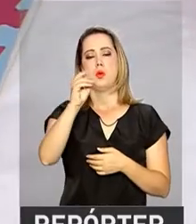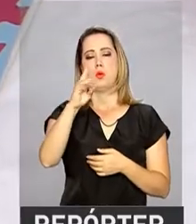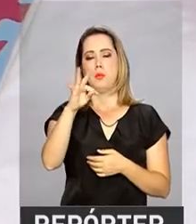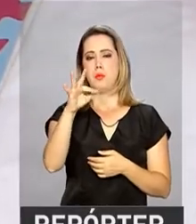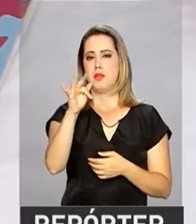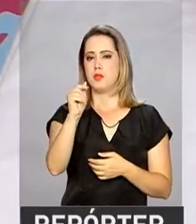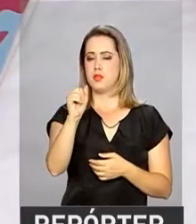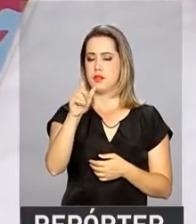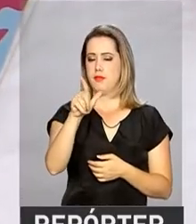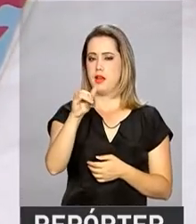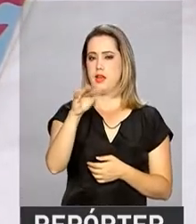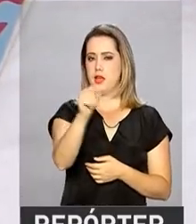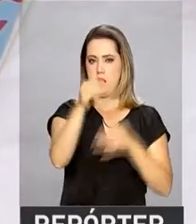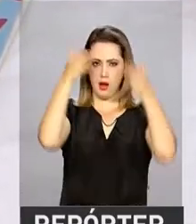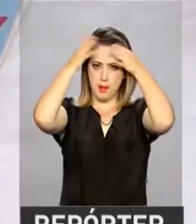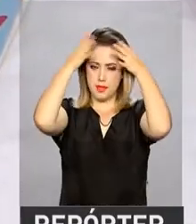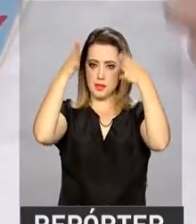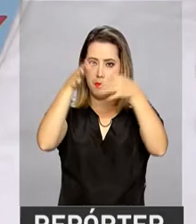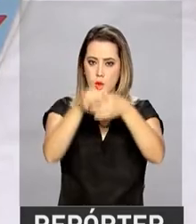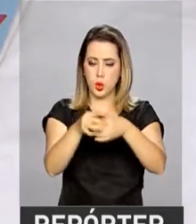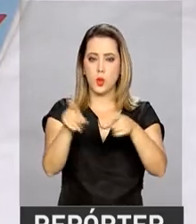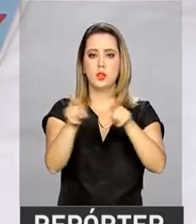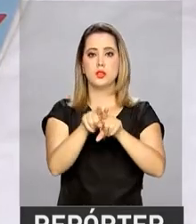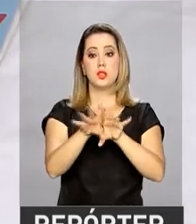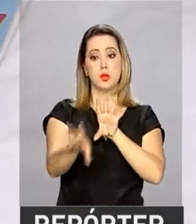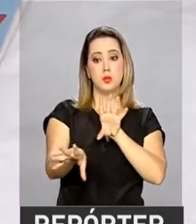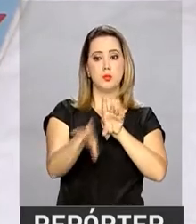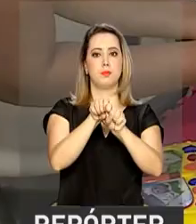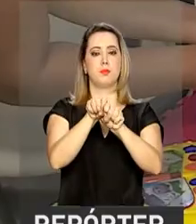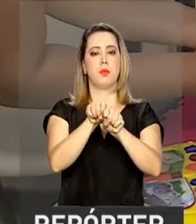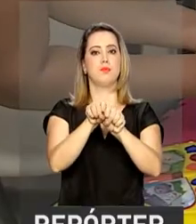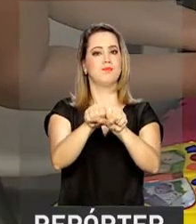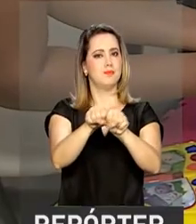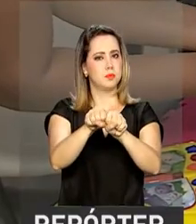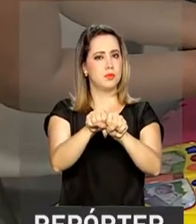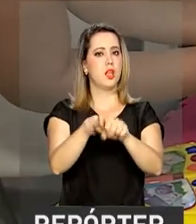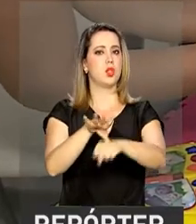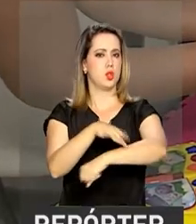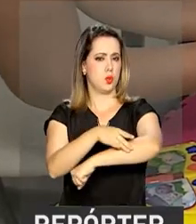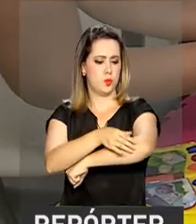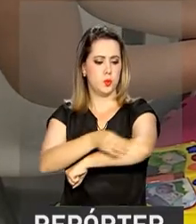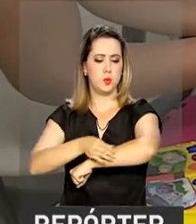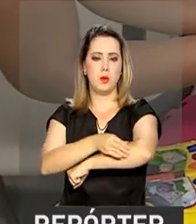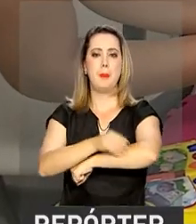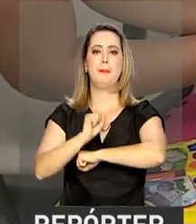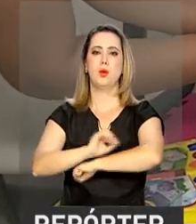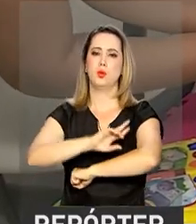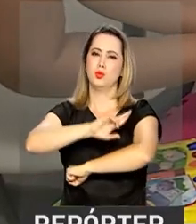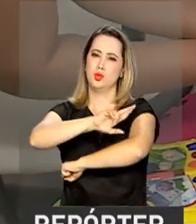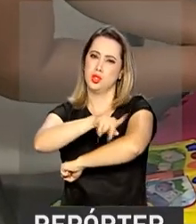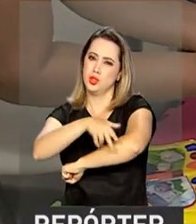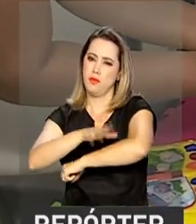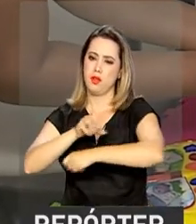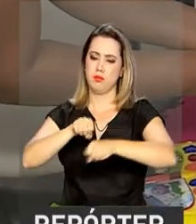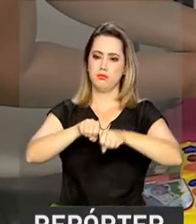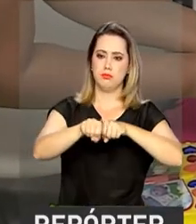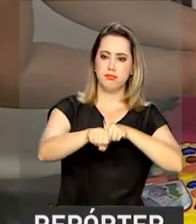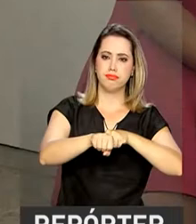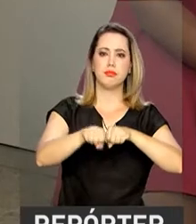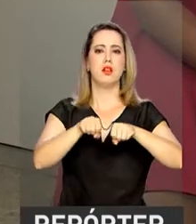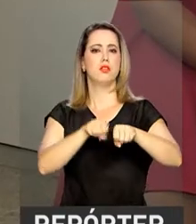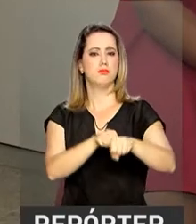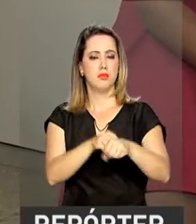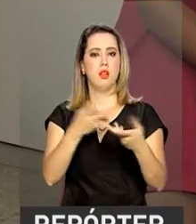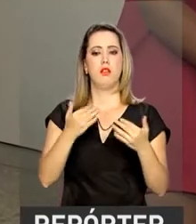Além do crânio menor, a síndrome causa contração de músculos. As articulações podem sair do lugar à medida em que os bebês vão